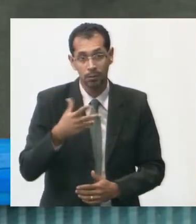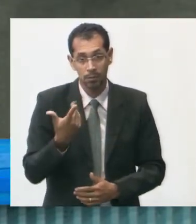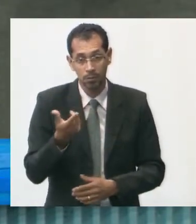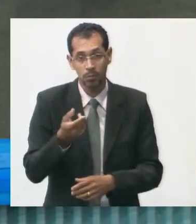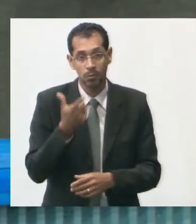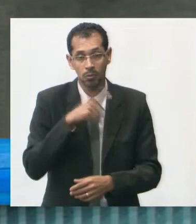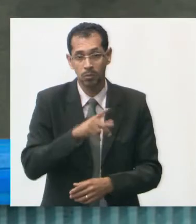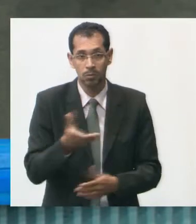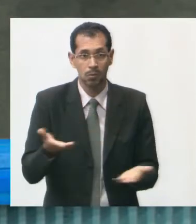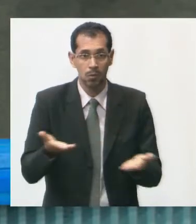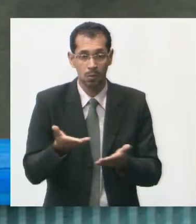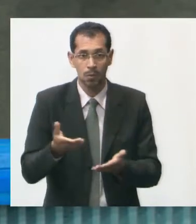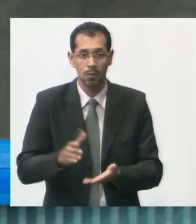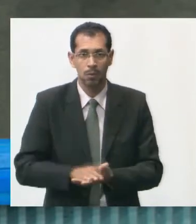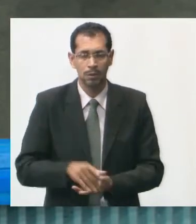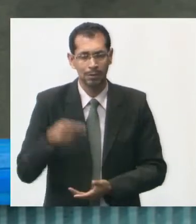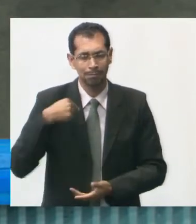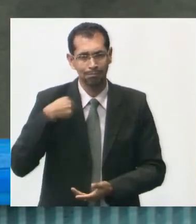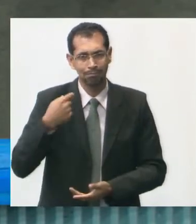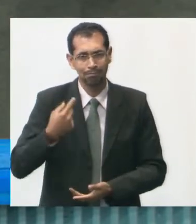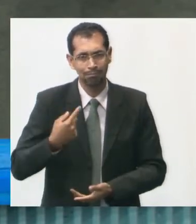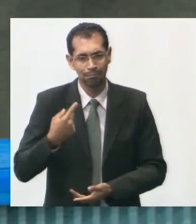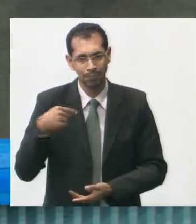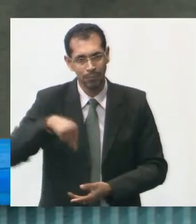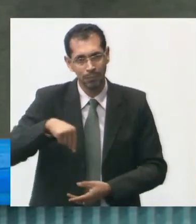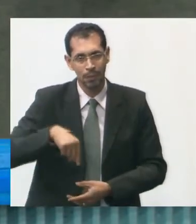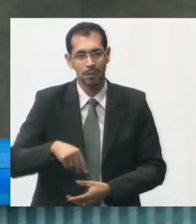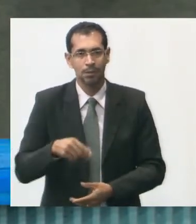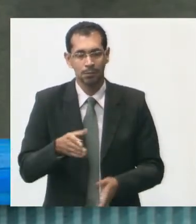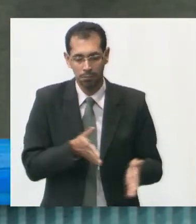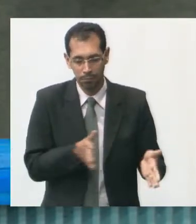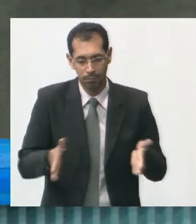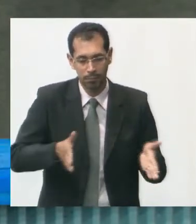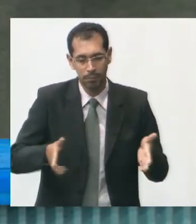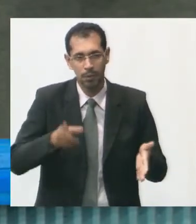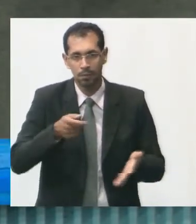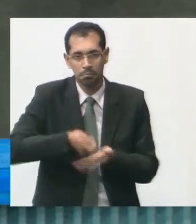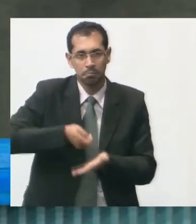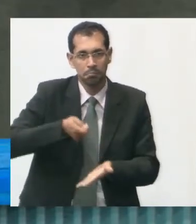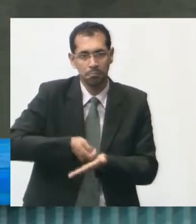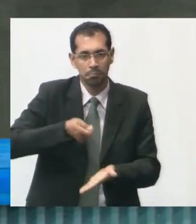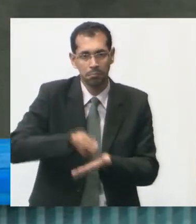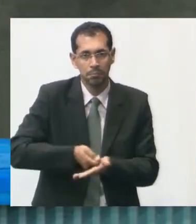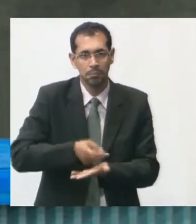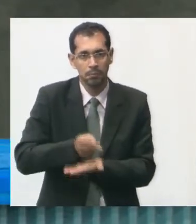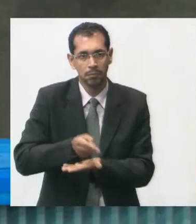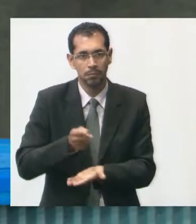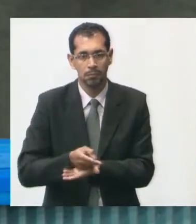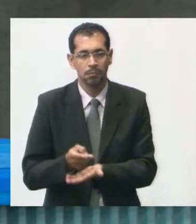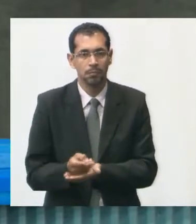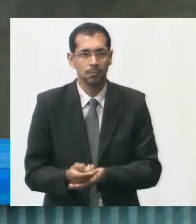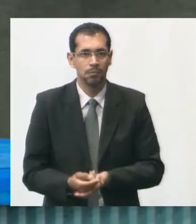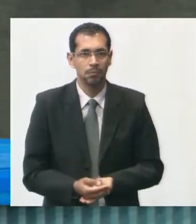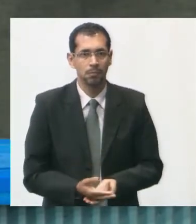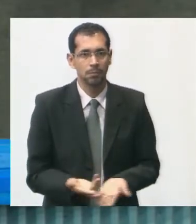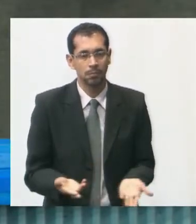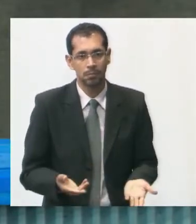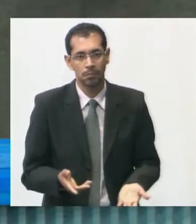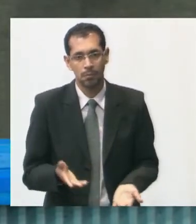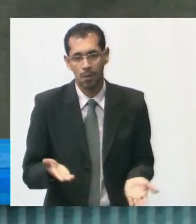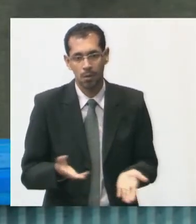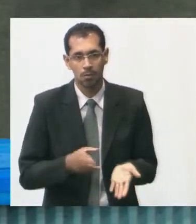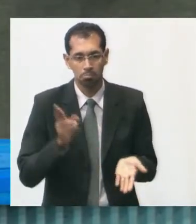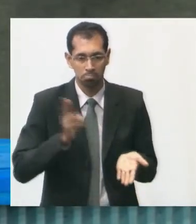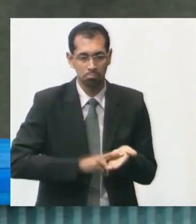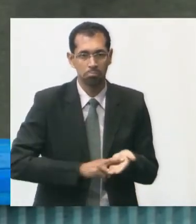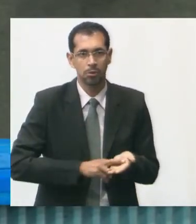aqui nesse mandato, durante as nossas falas aqui na Câmara. Então fica o nosso registro aqui de